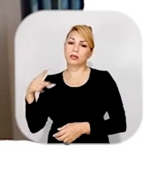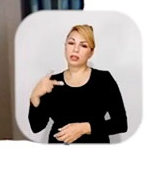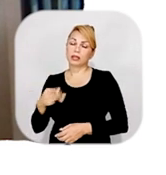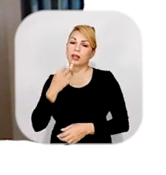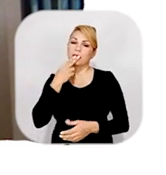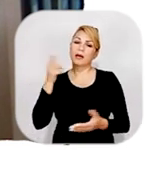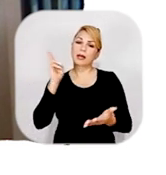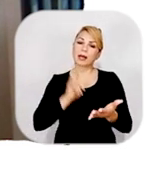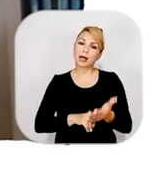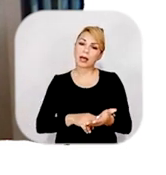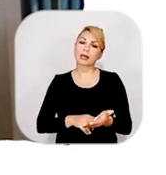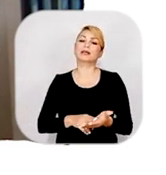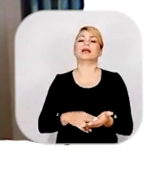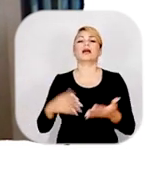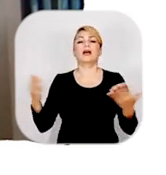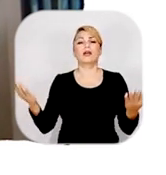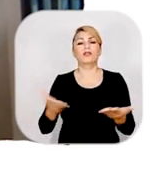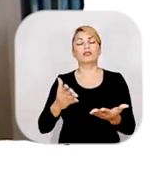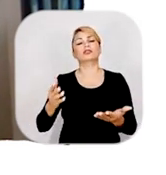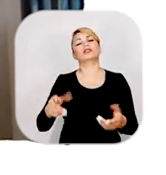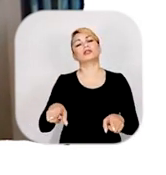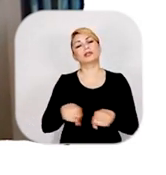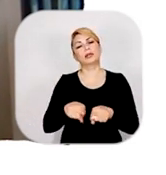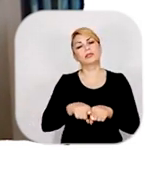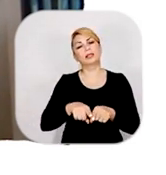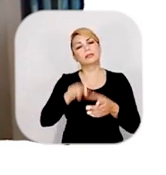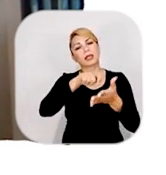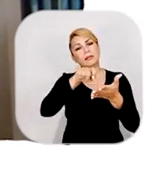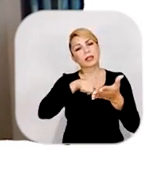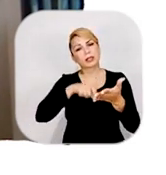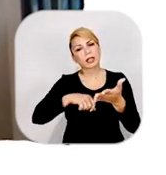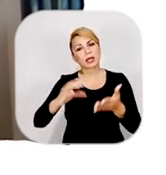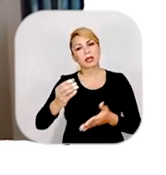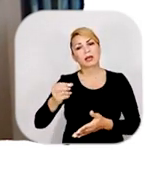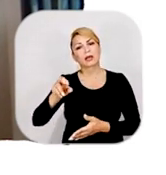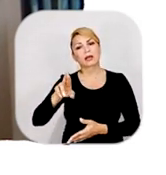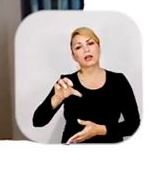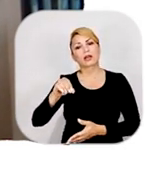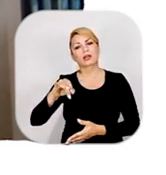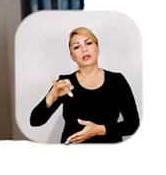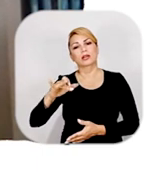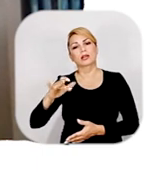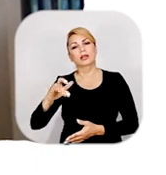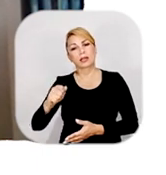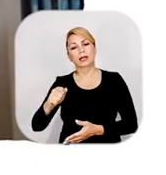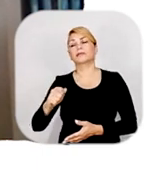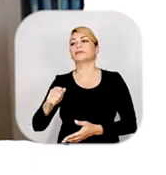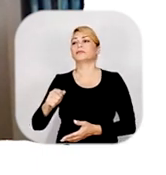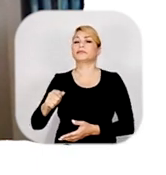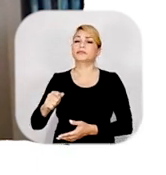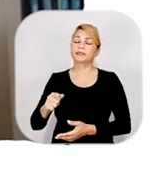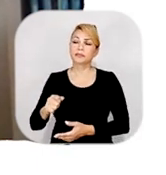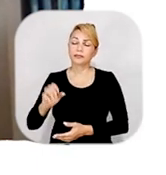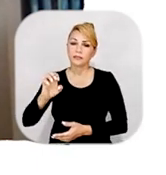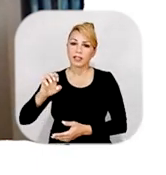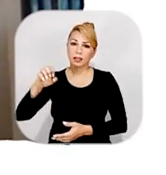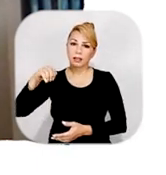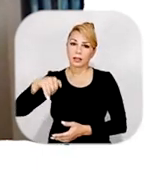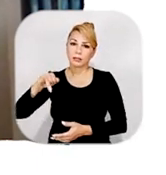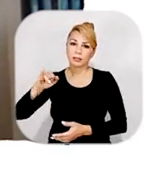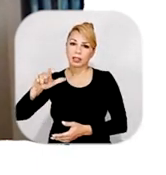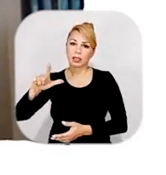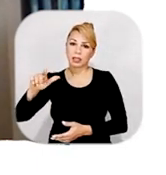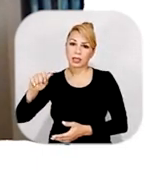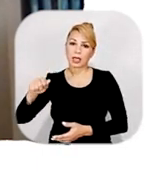nossos dias. Então isso tudo eu fiz uma crônica também para ficar muito claro que Emília era uma pessoa e o Emil Heinrich é outra,